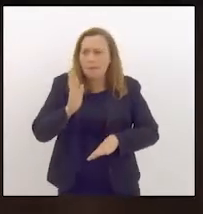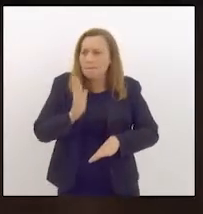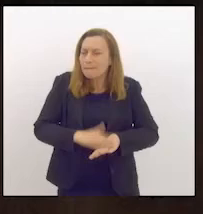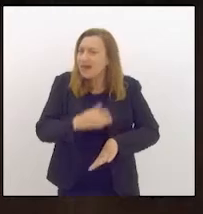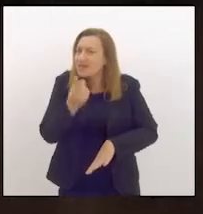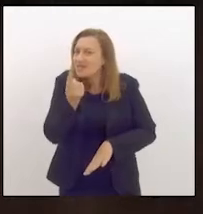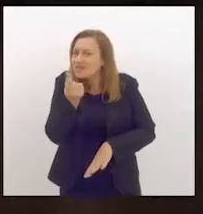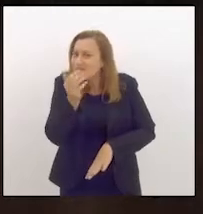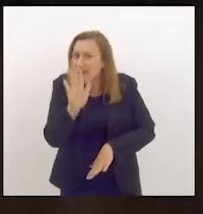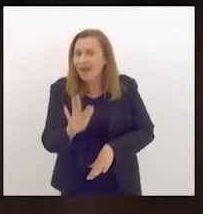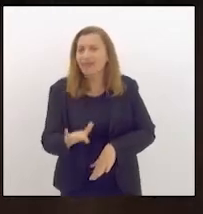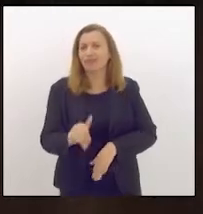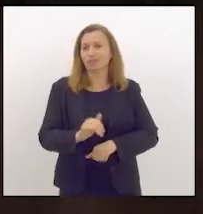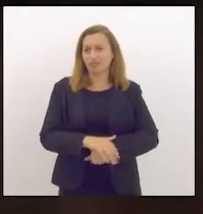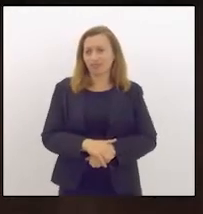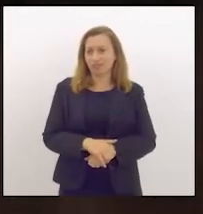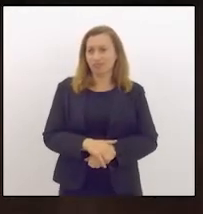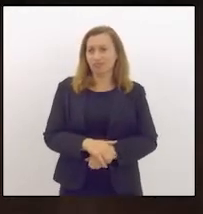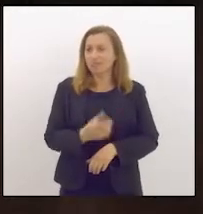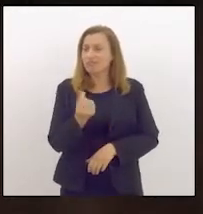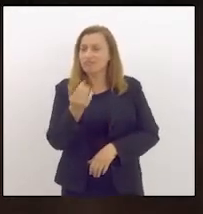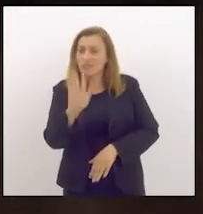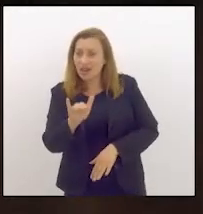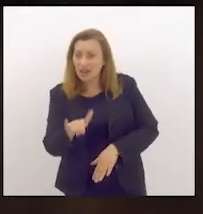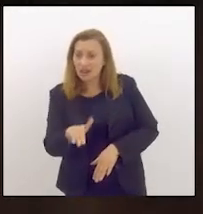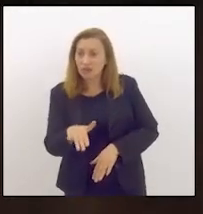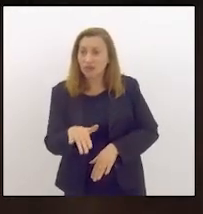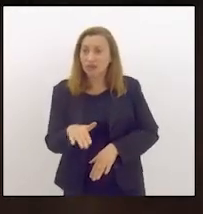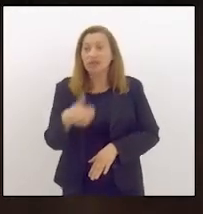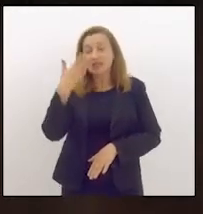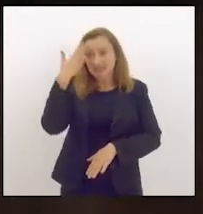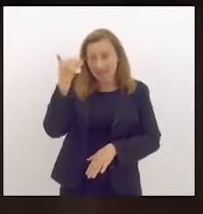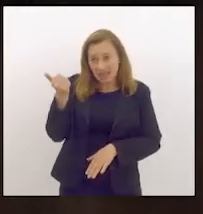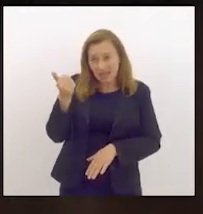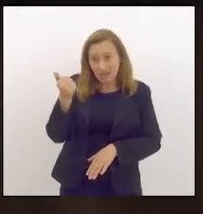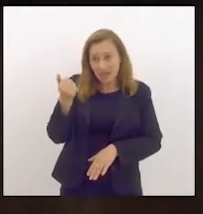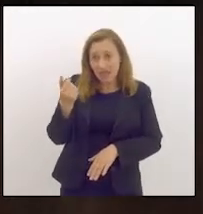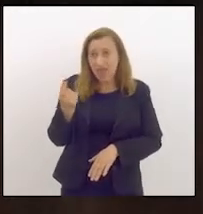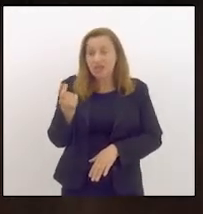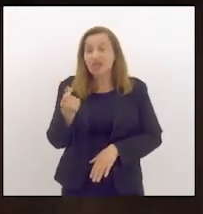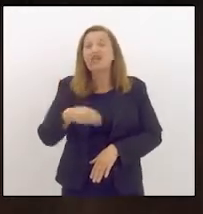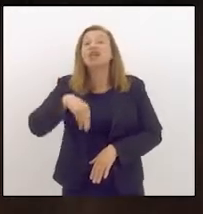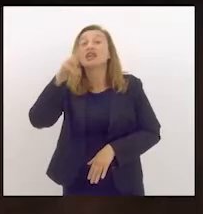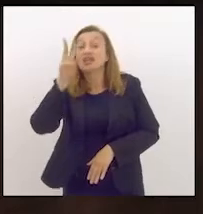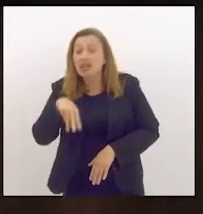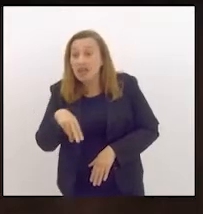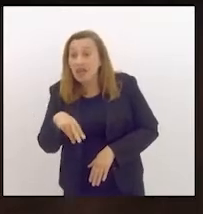mais barata bem mais barata sabe quem lucra